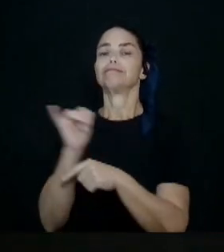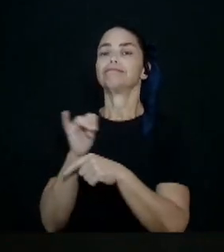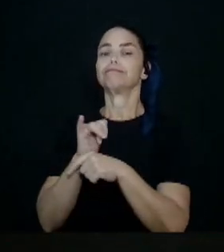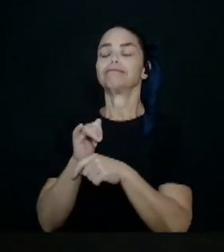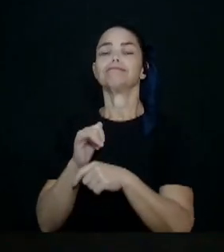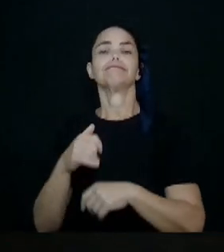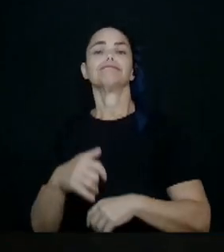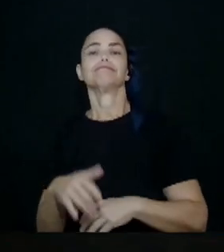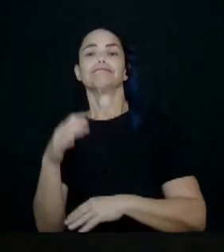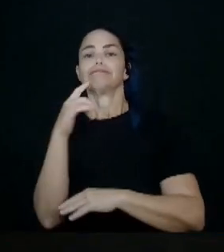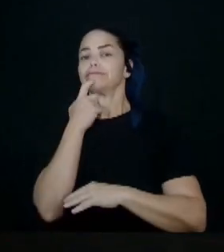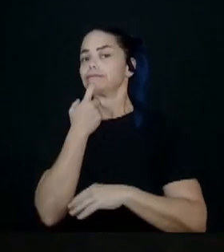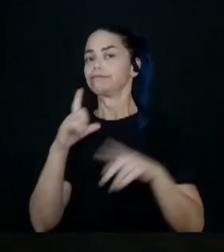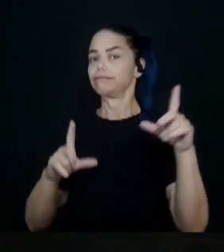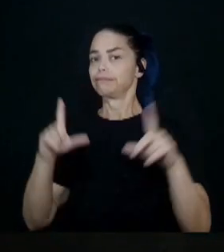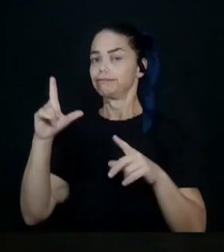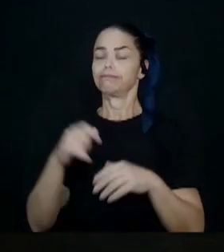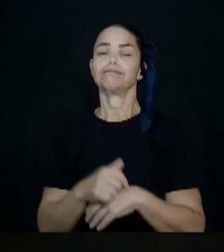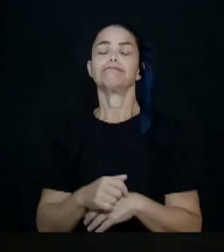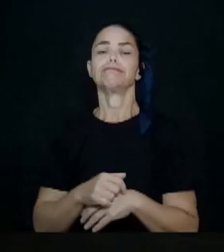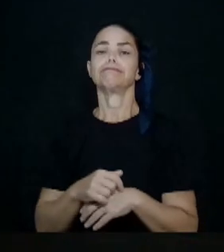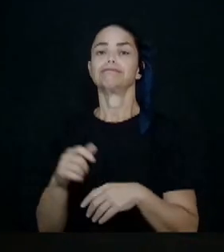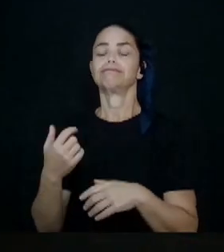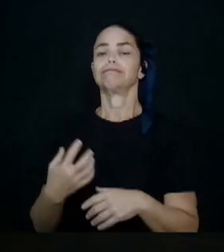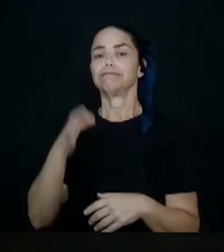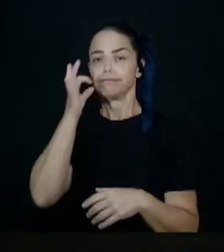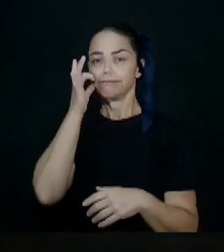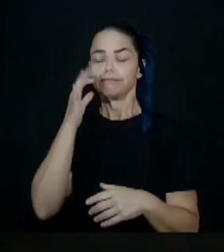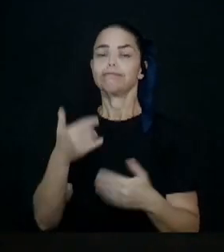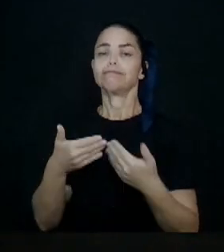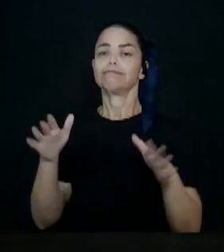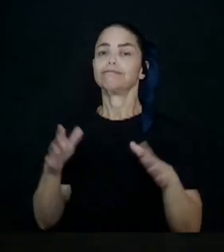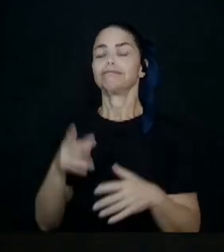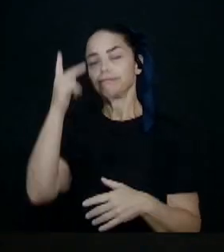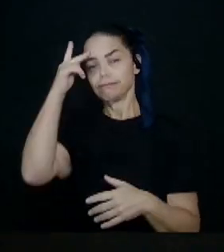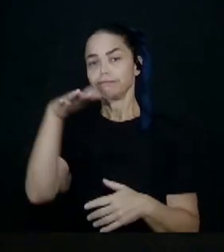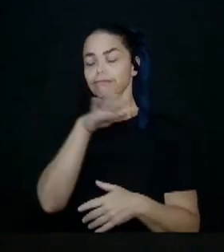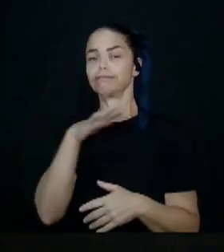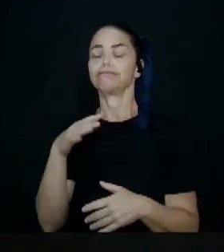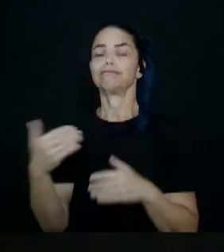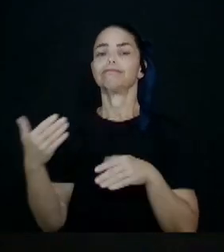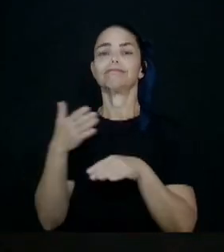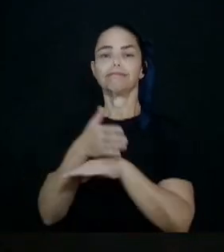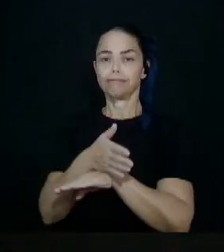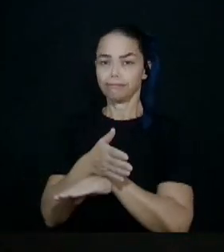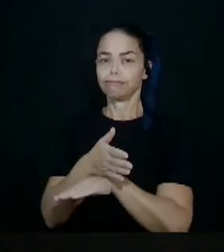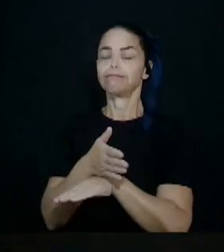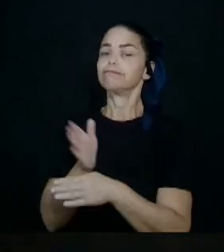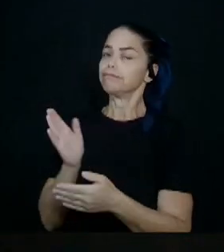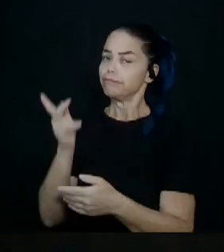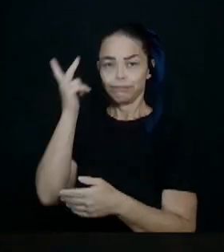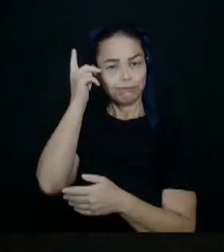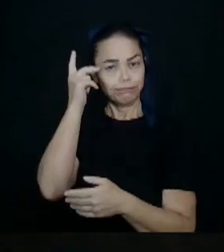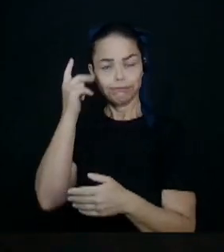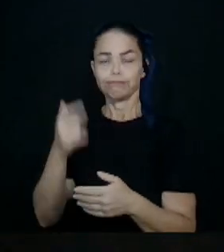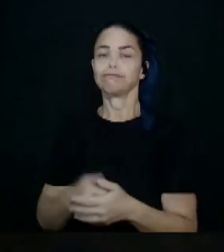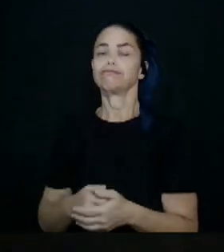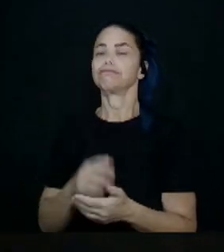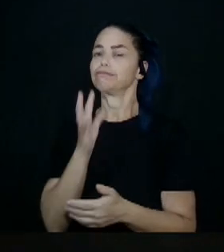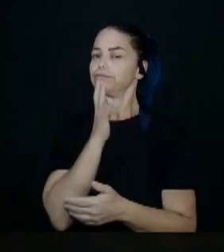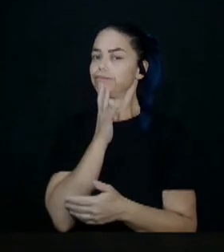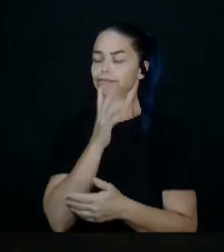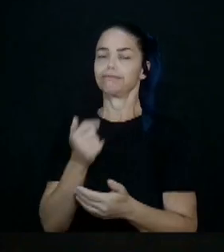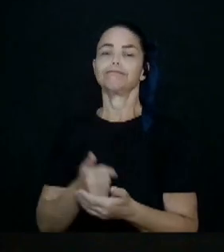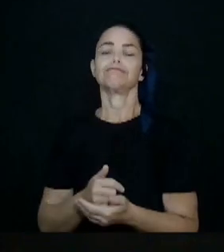Câmara Campinas. A participação presencial é aberta ao público, com entrada pela Avenida Engenheiro Roberto Mangi, no Ponte Preta, tá?